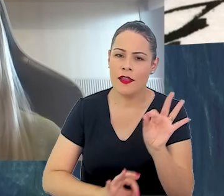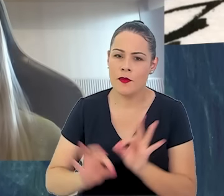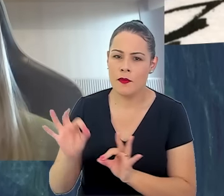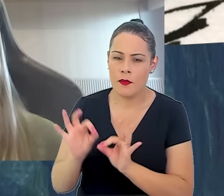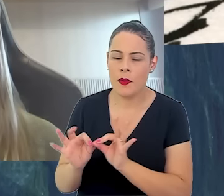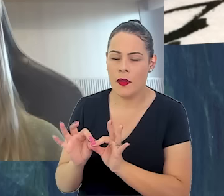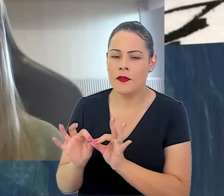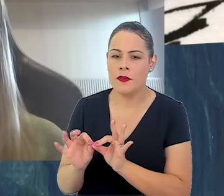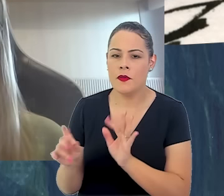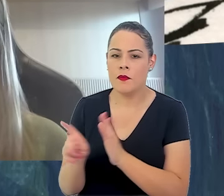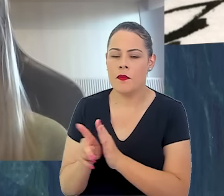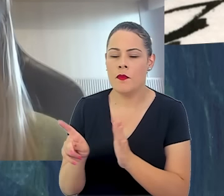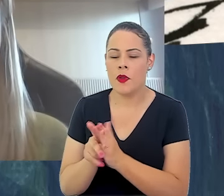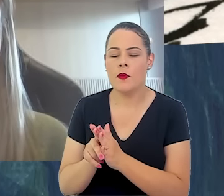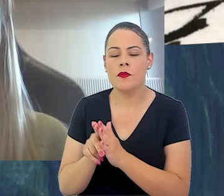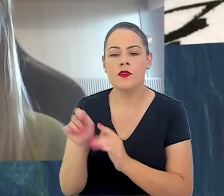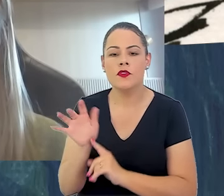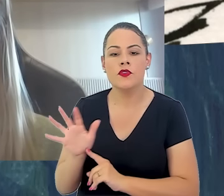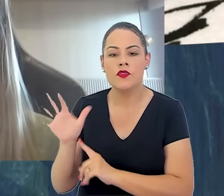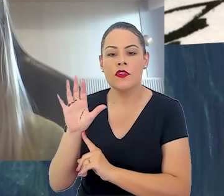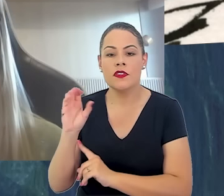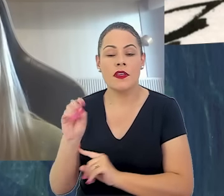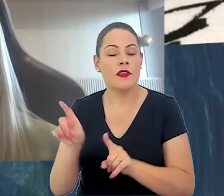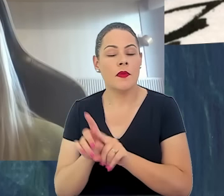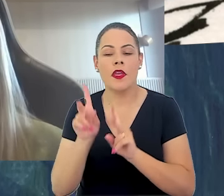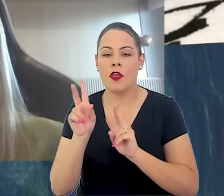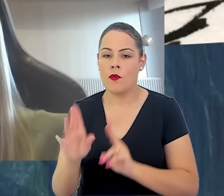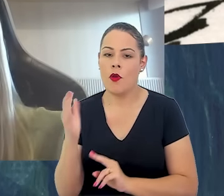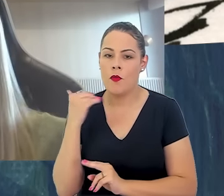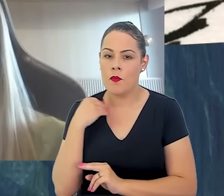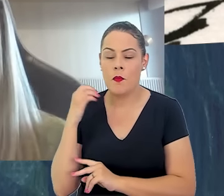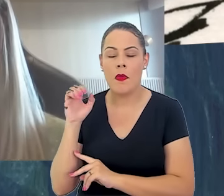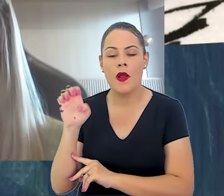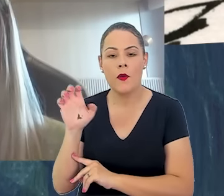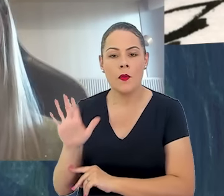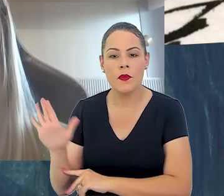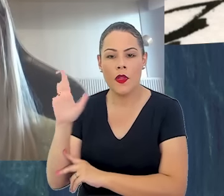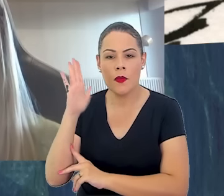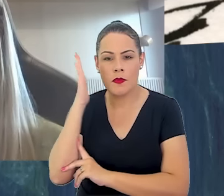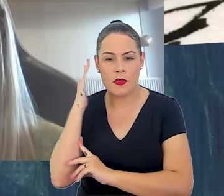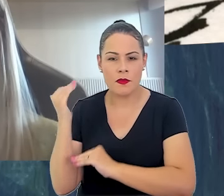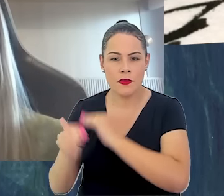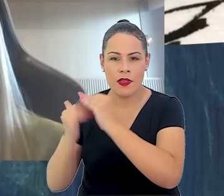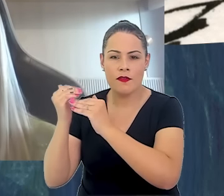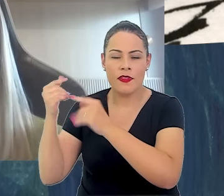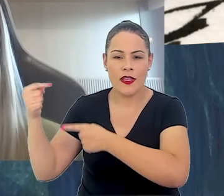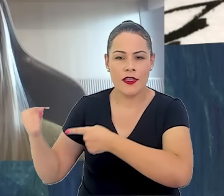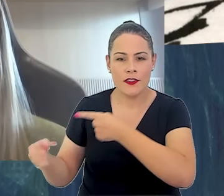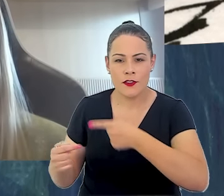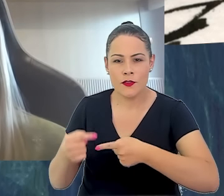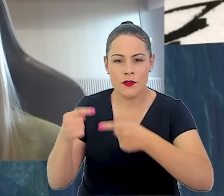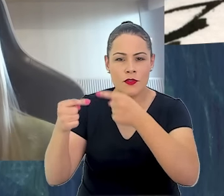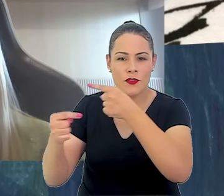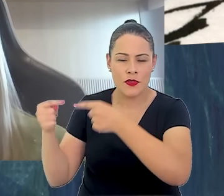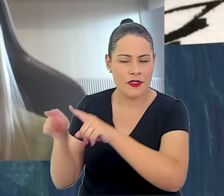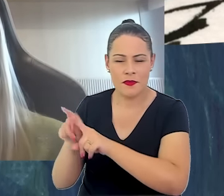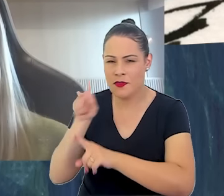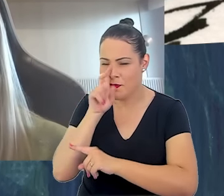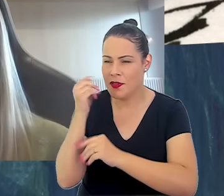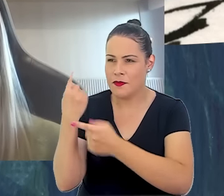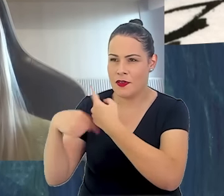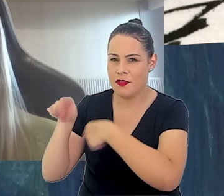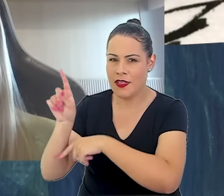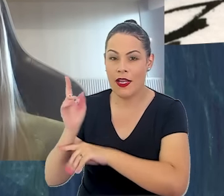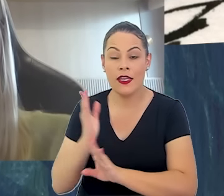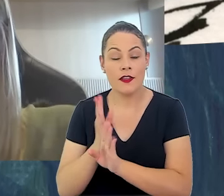de net zero, e como um banco europeu também, a gente sabe que a Europa está muito avançada, né, nessas discussões, nessas questões. Então, assim,